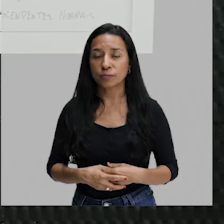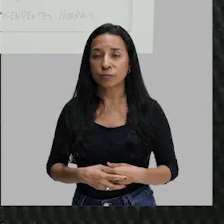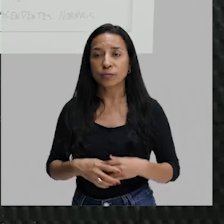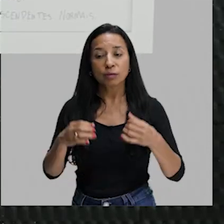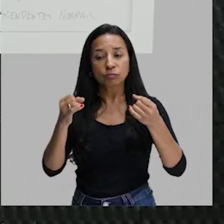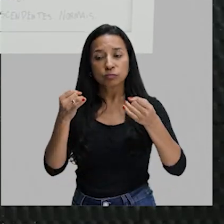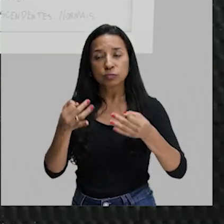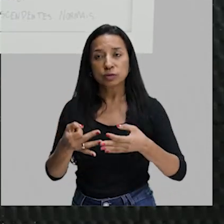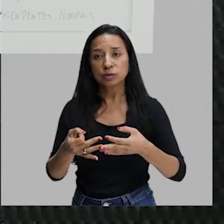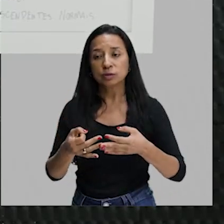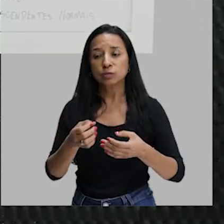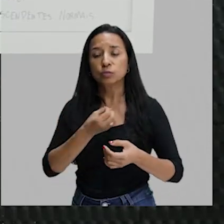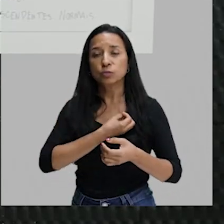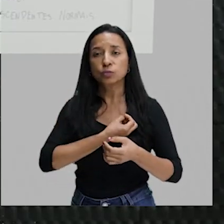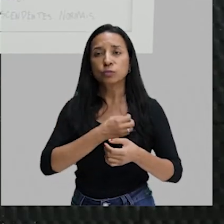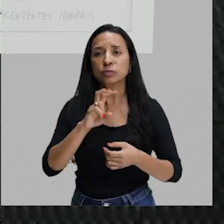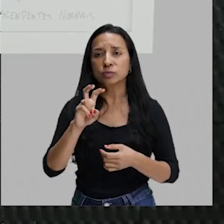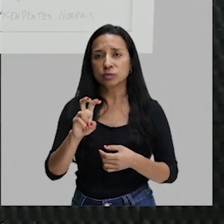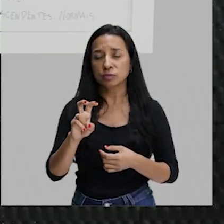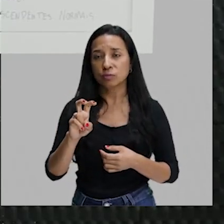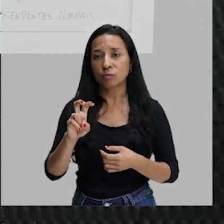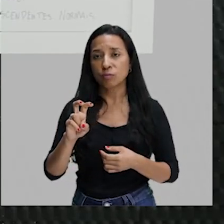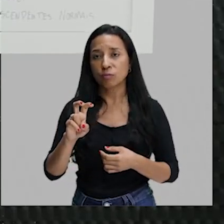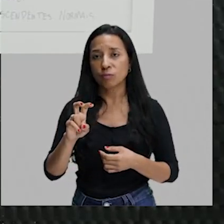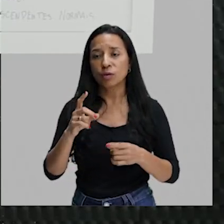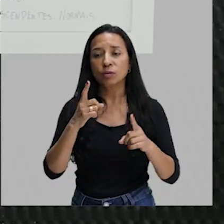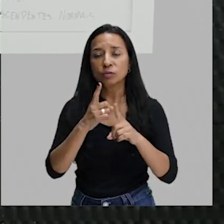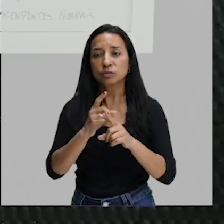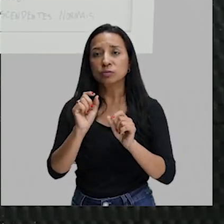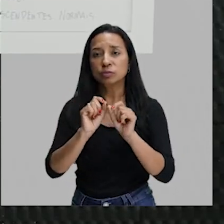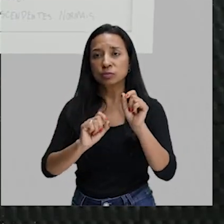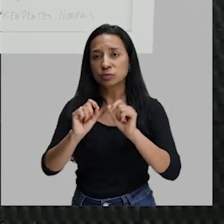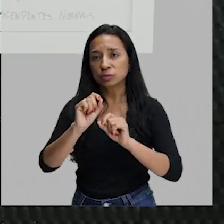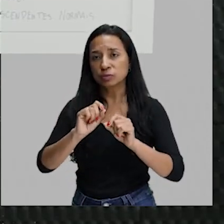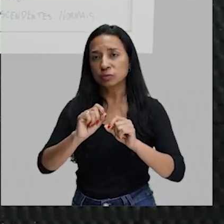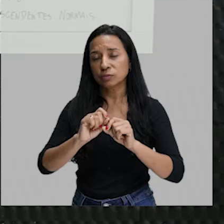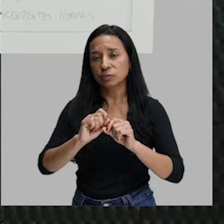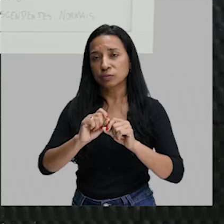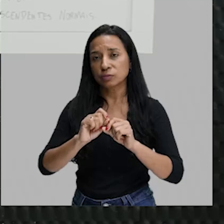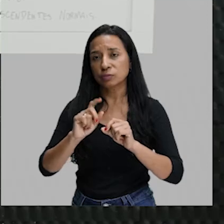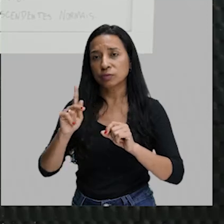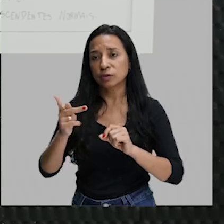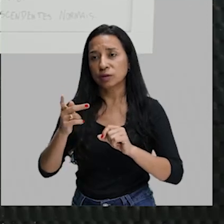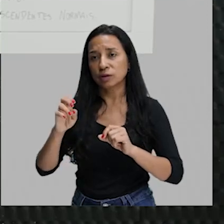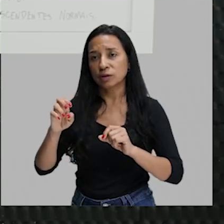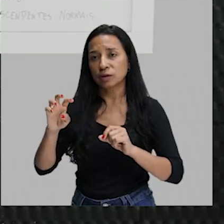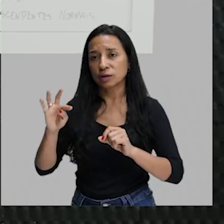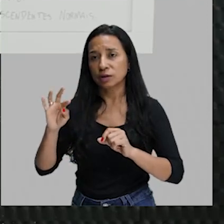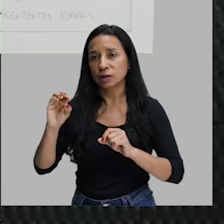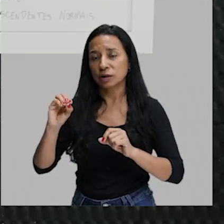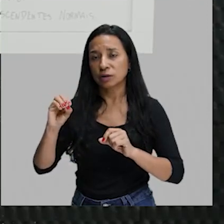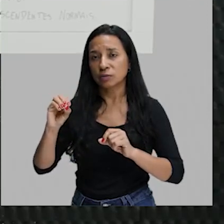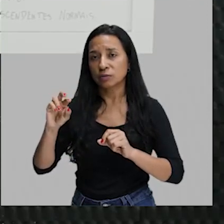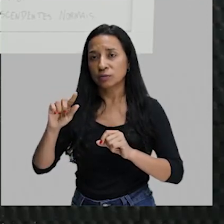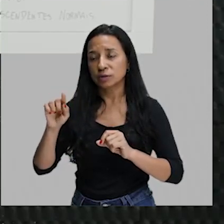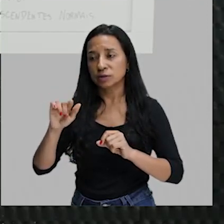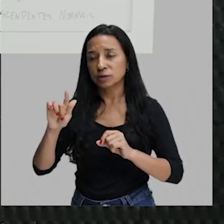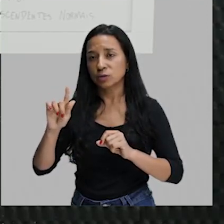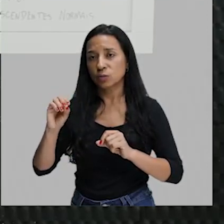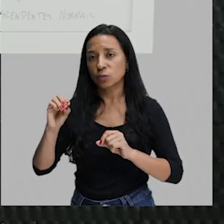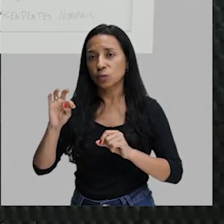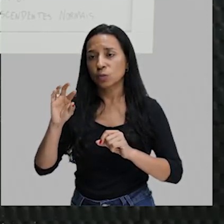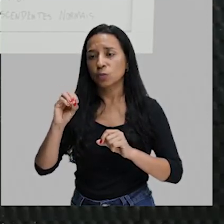olha o número 5. O número 5 eu descobri aqui que ele é heterozigoto. Por que ele é heterozigoto? Porque